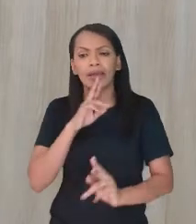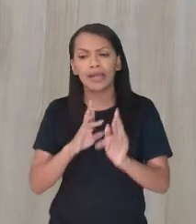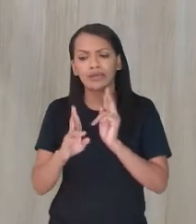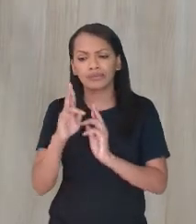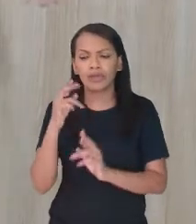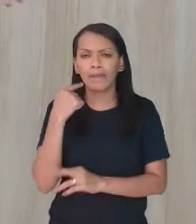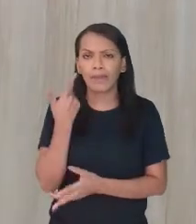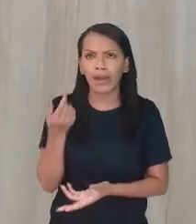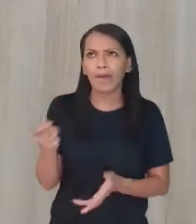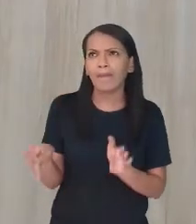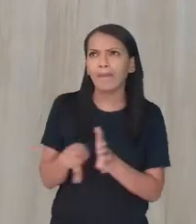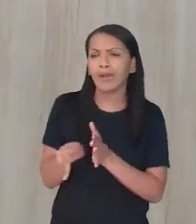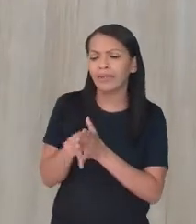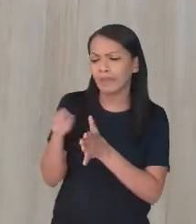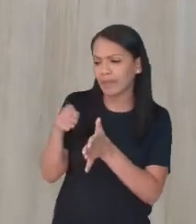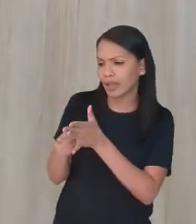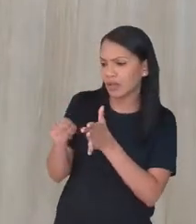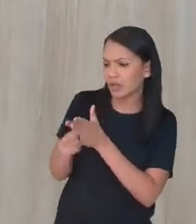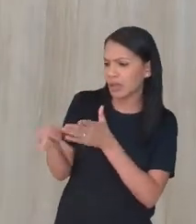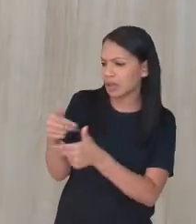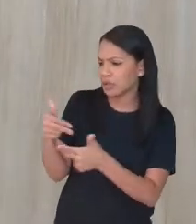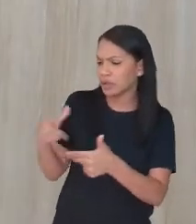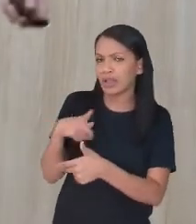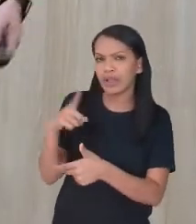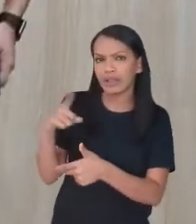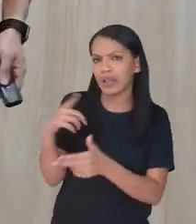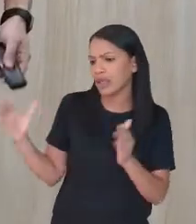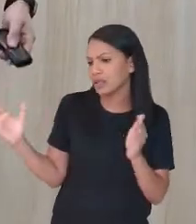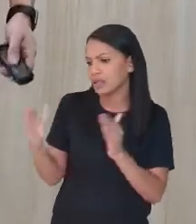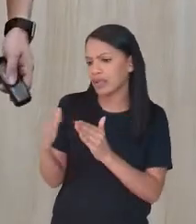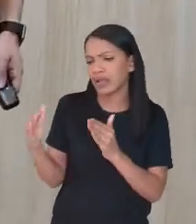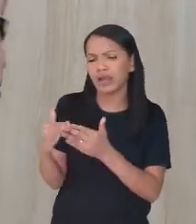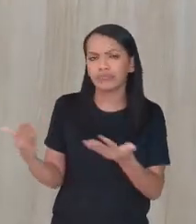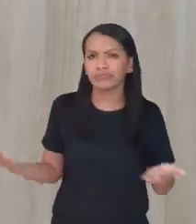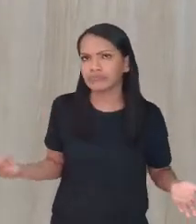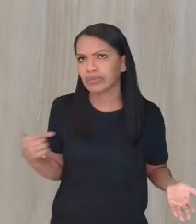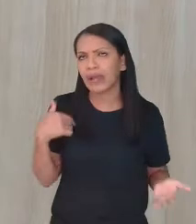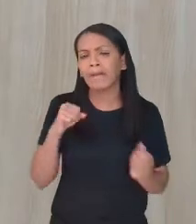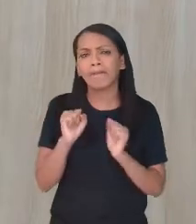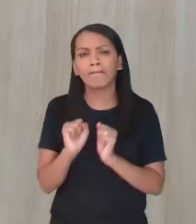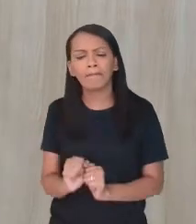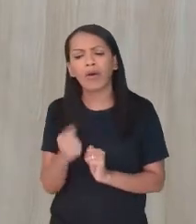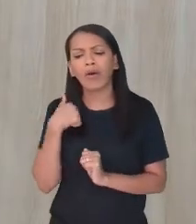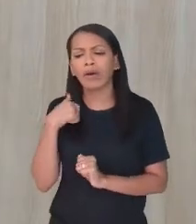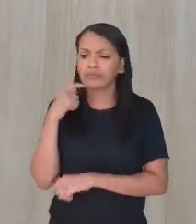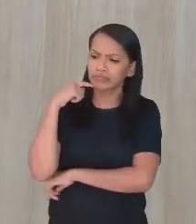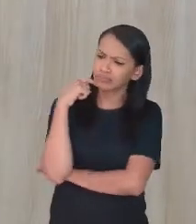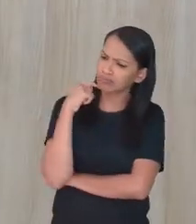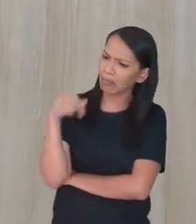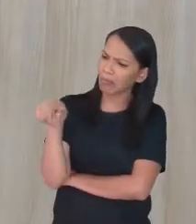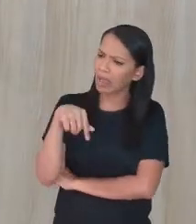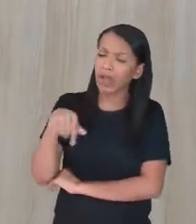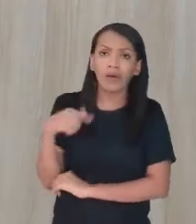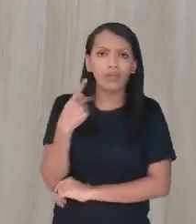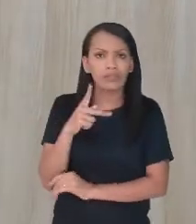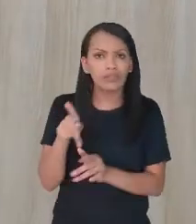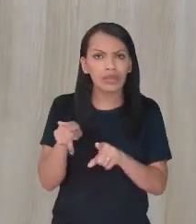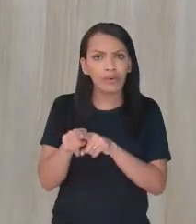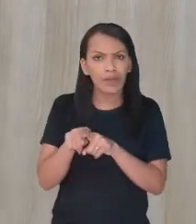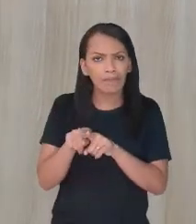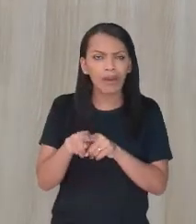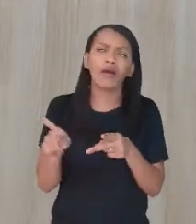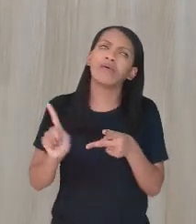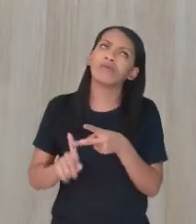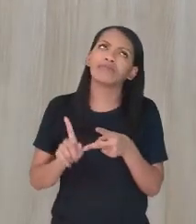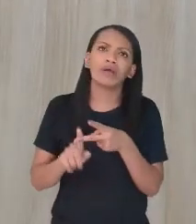as coisas que você tem na sua casa, certo? Você pode criar um problema com o seu irmão, certo? Em relação à